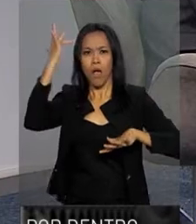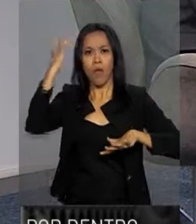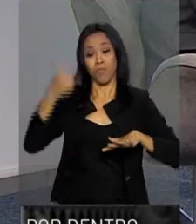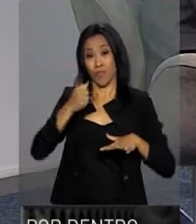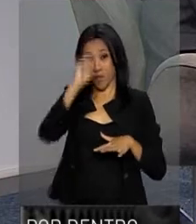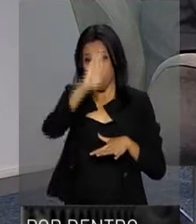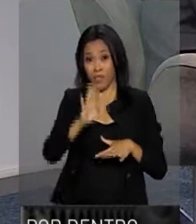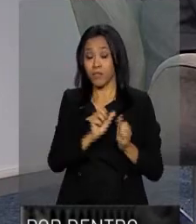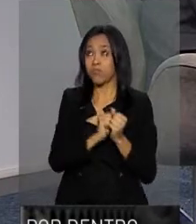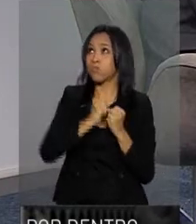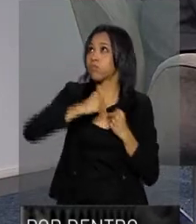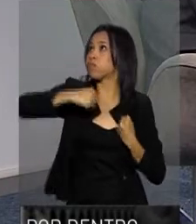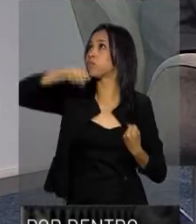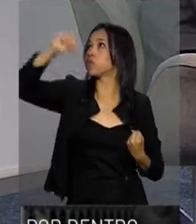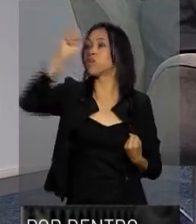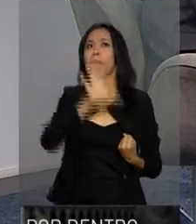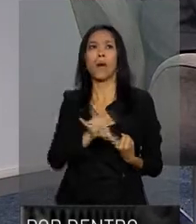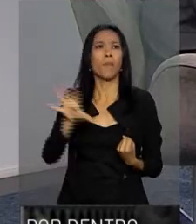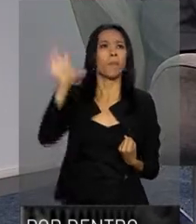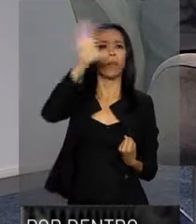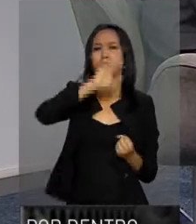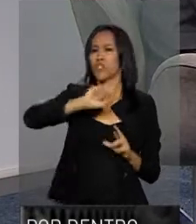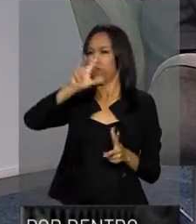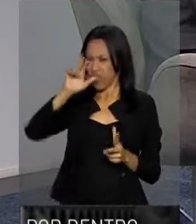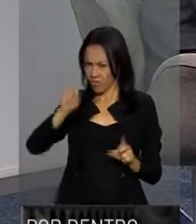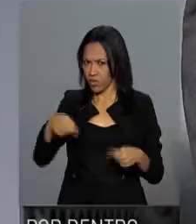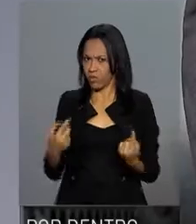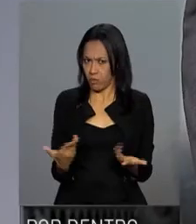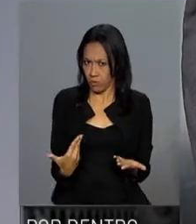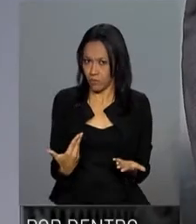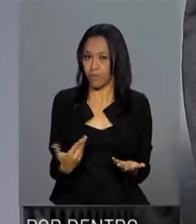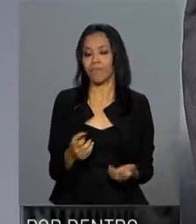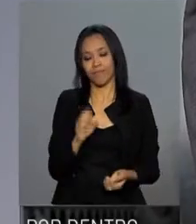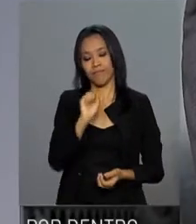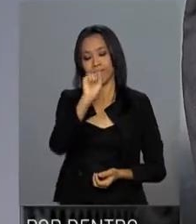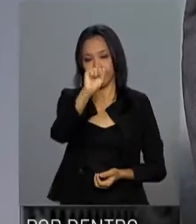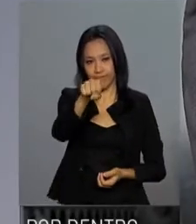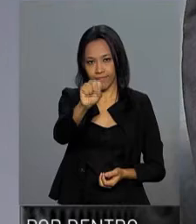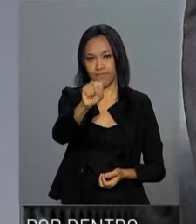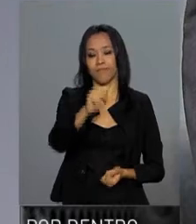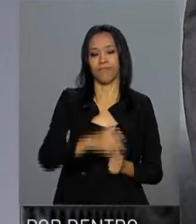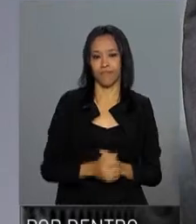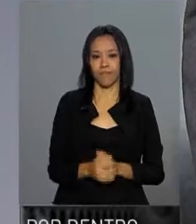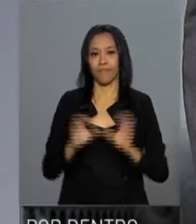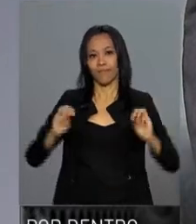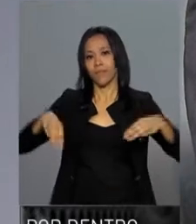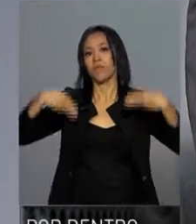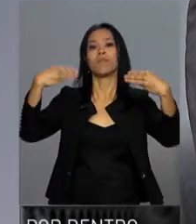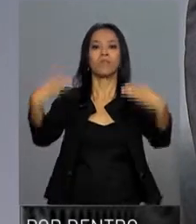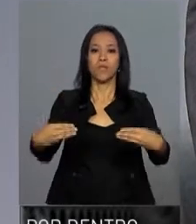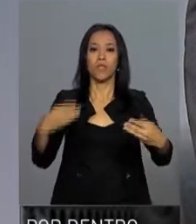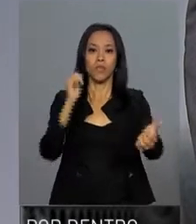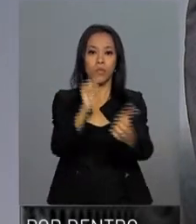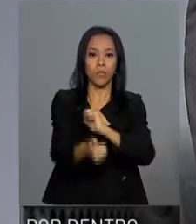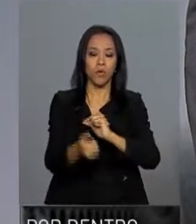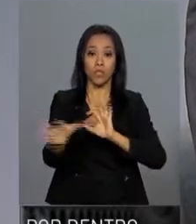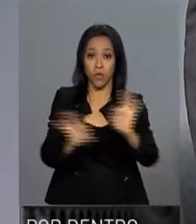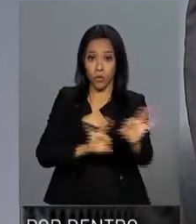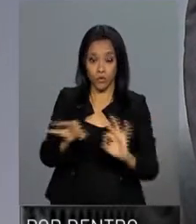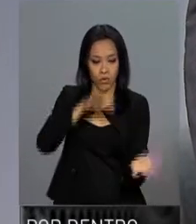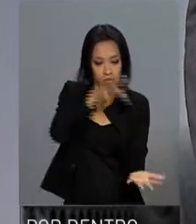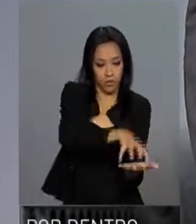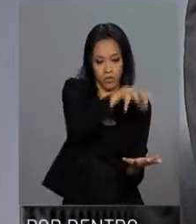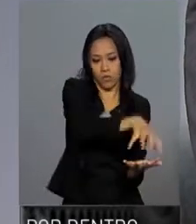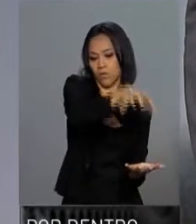país continental que tem várias realidades enfim é um desafio sem dúvida o ministério do esporte está construindo o centro de iniciação